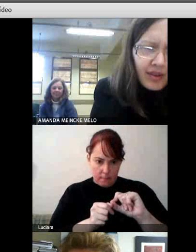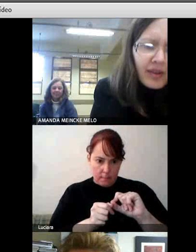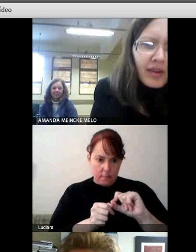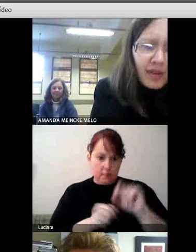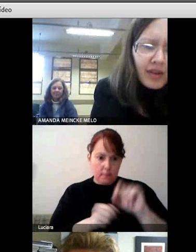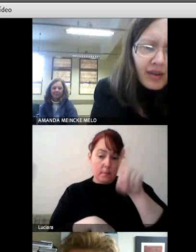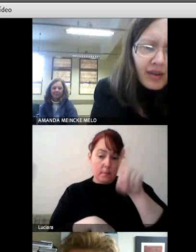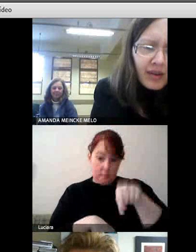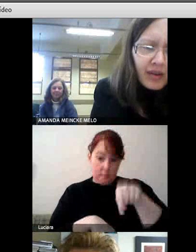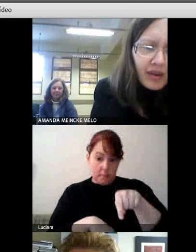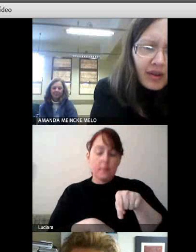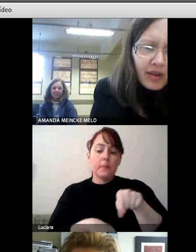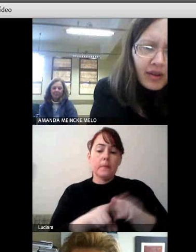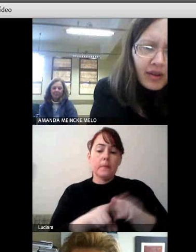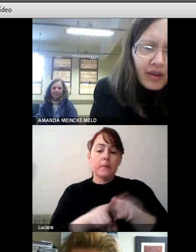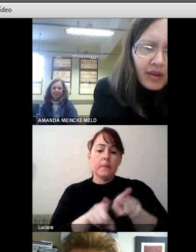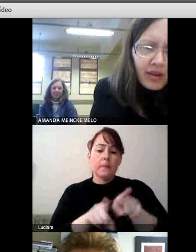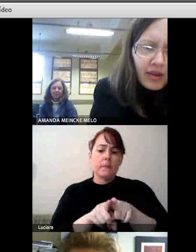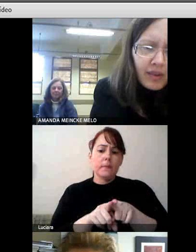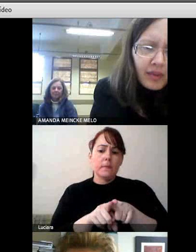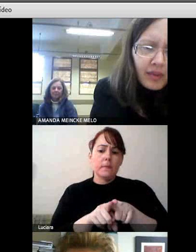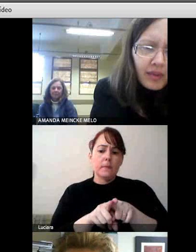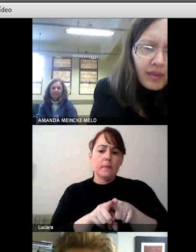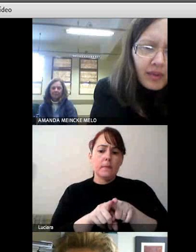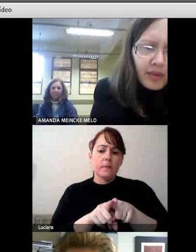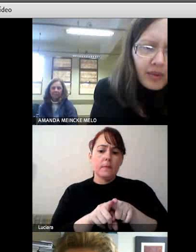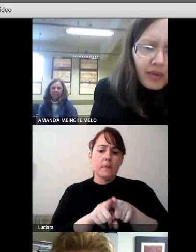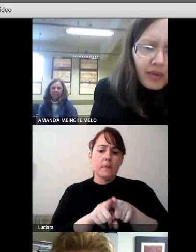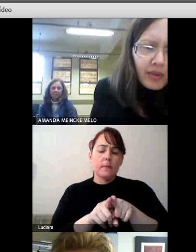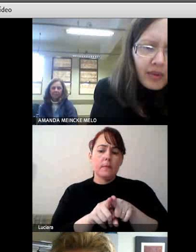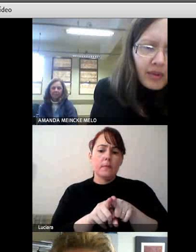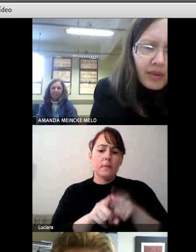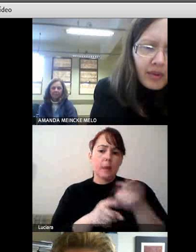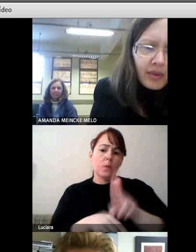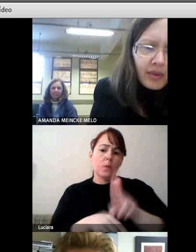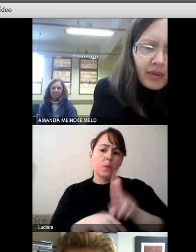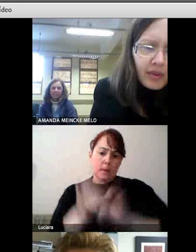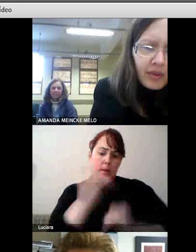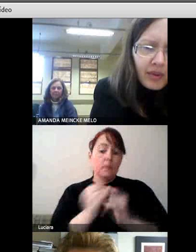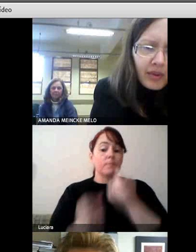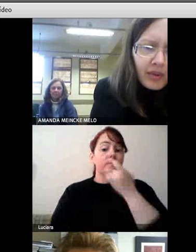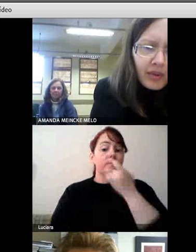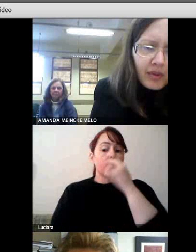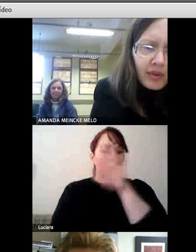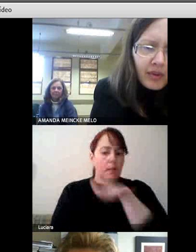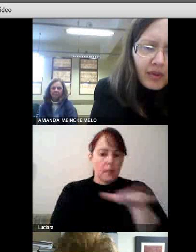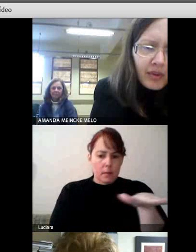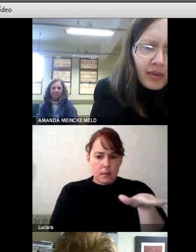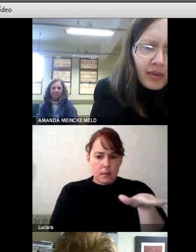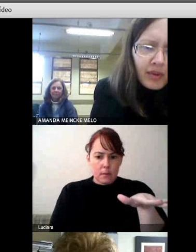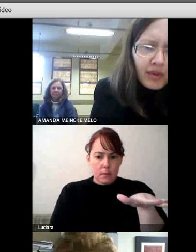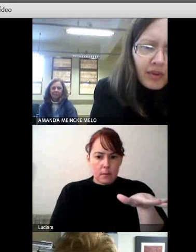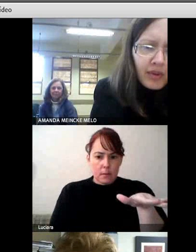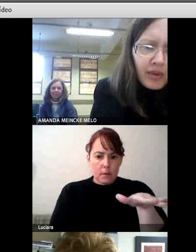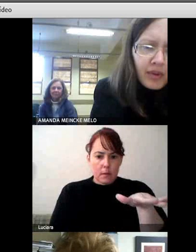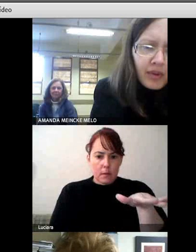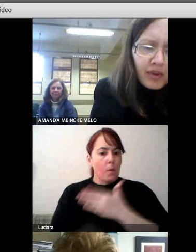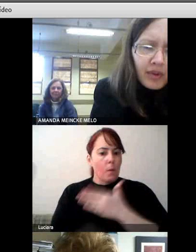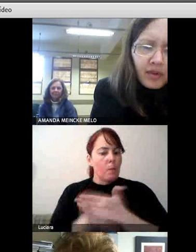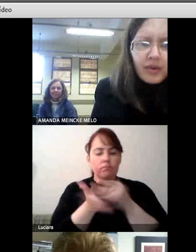dia. Então, nós chegamos lá, agora aqui na escola, e demos nós,